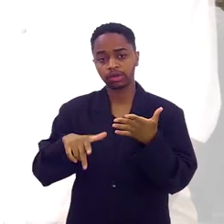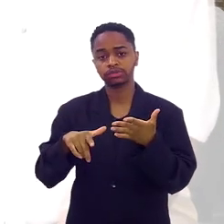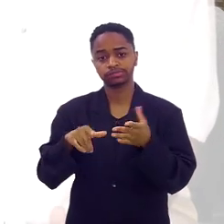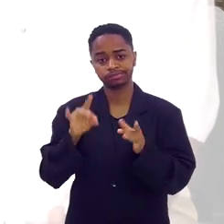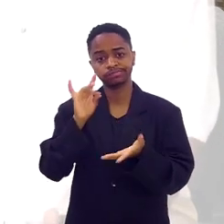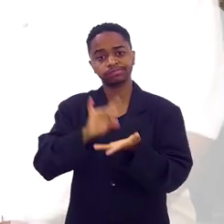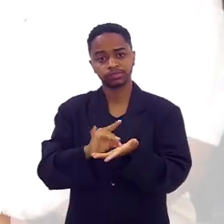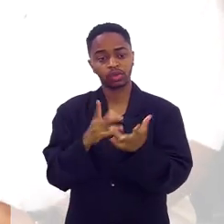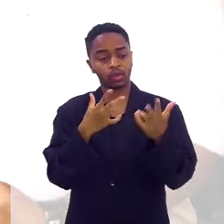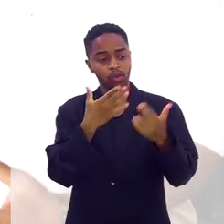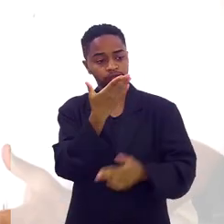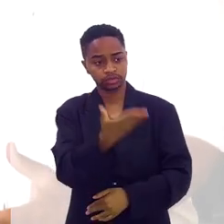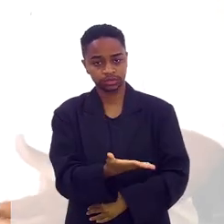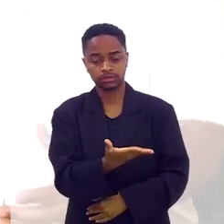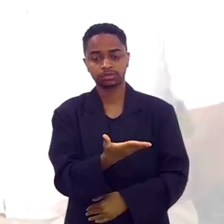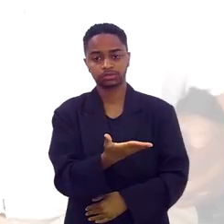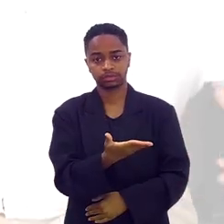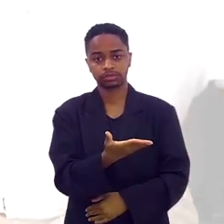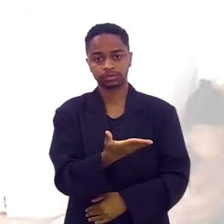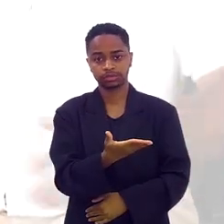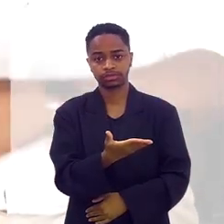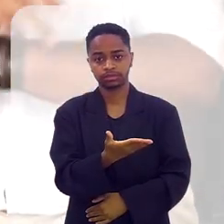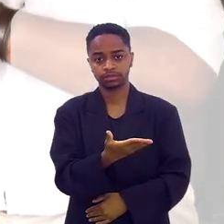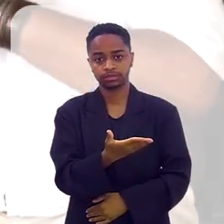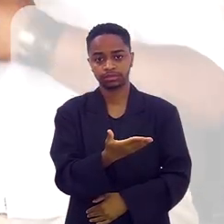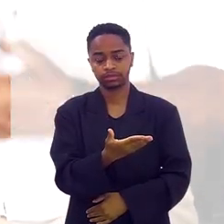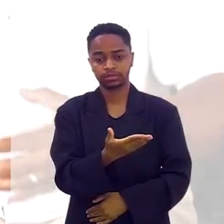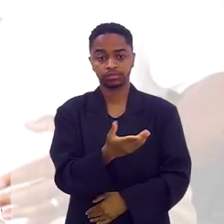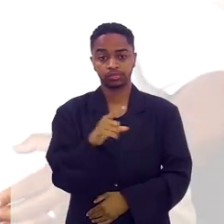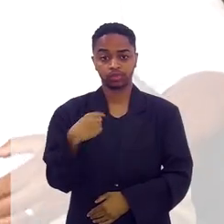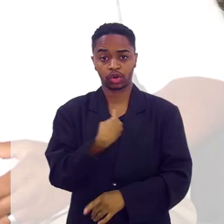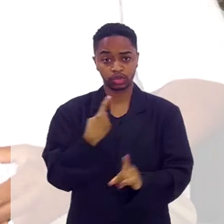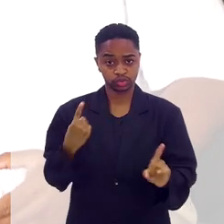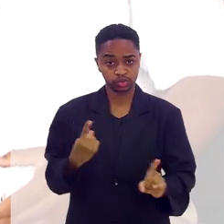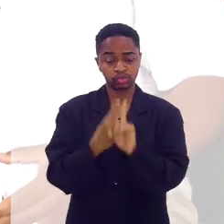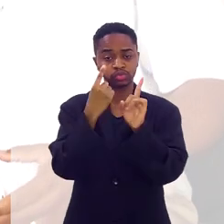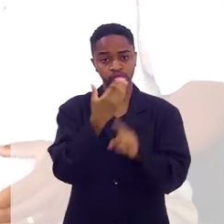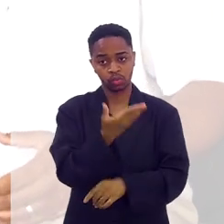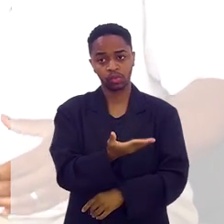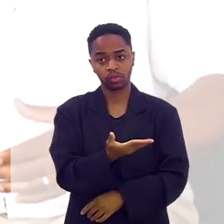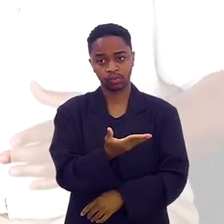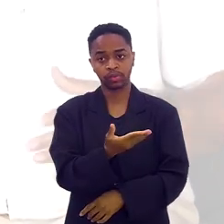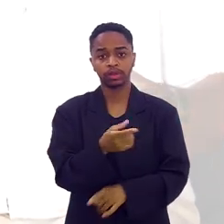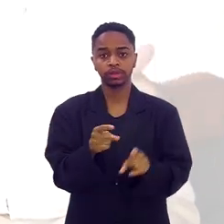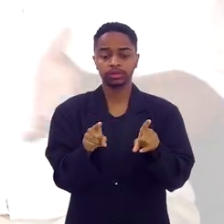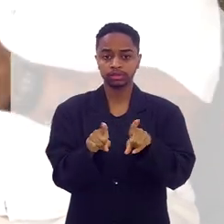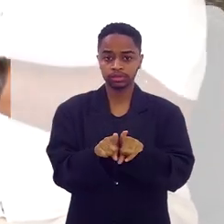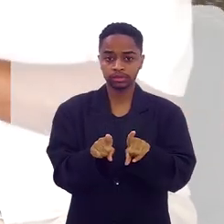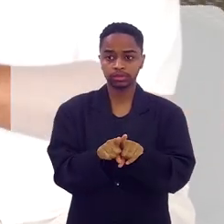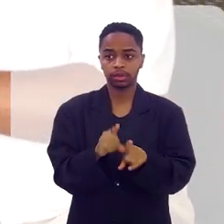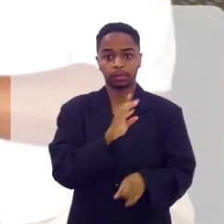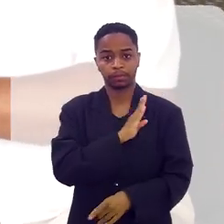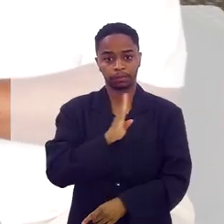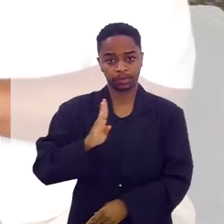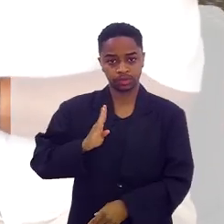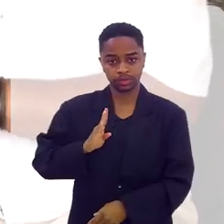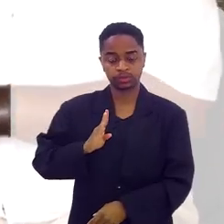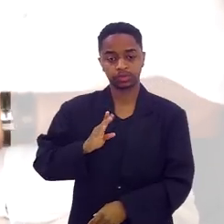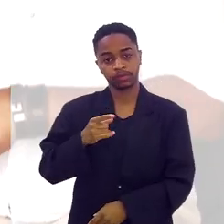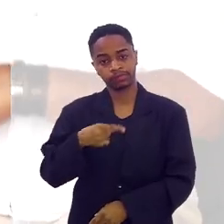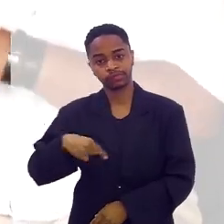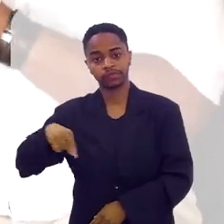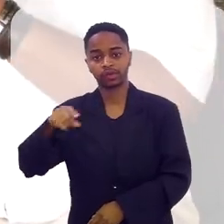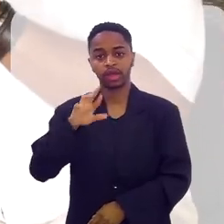que, assim como você, foi uma descoberta, que também o Bispo teve no